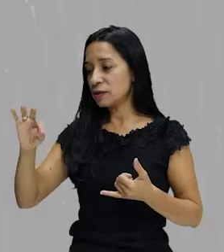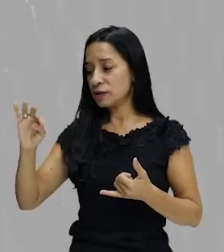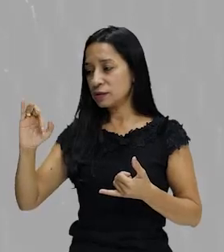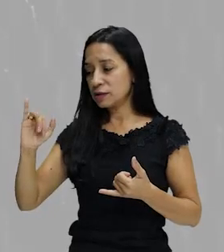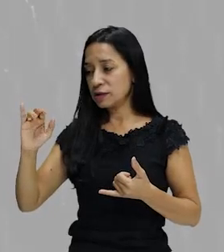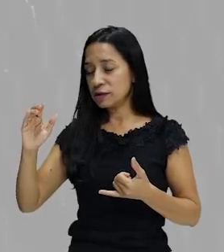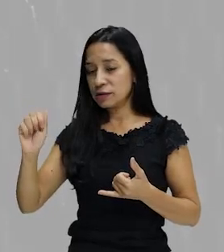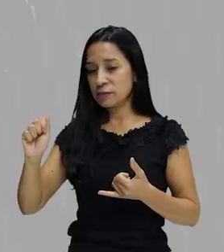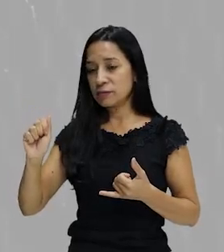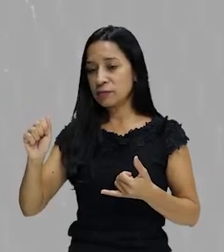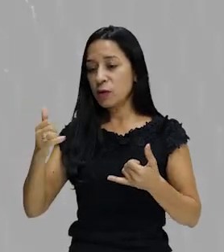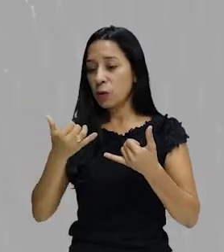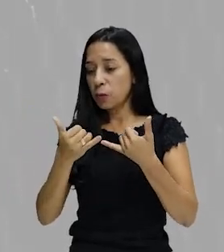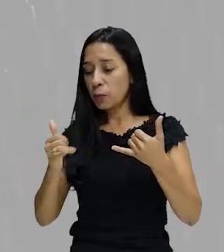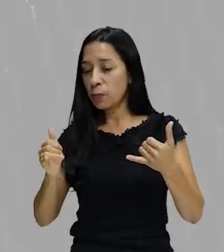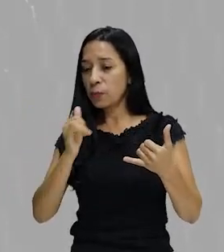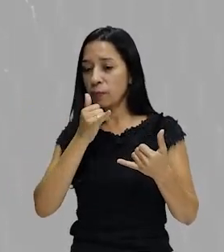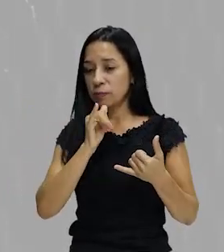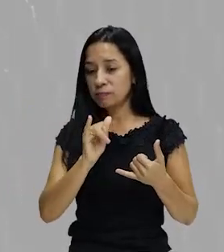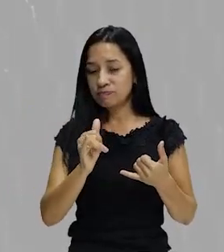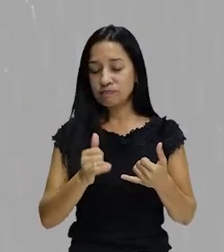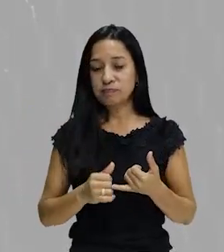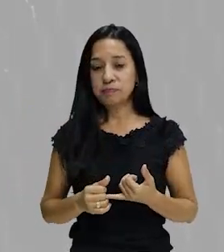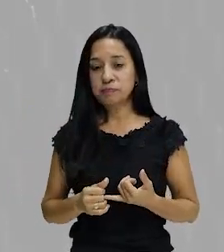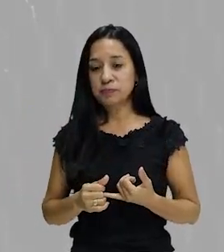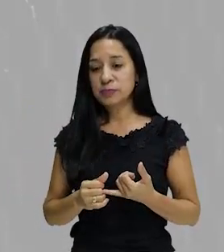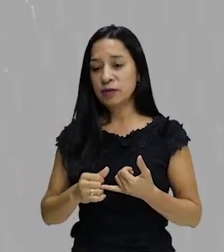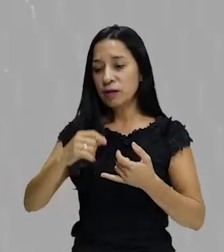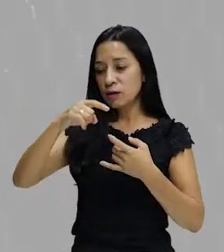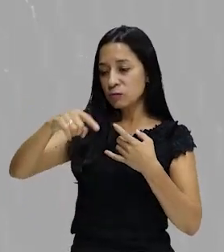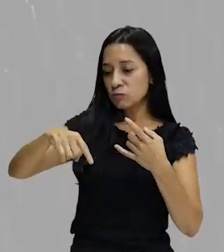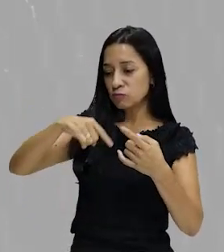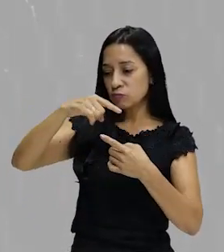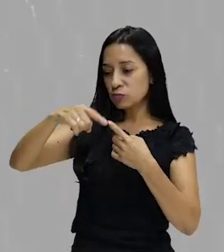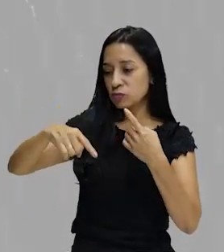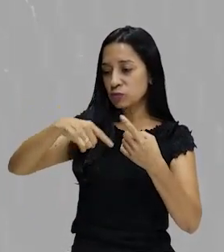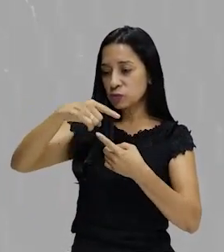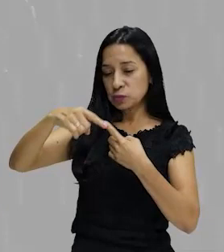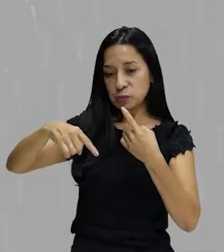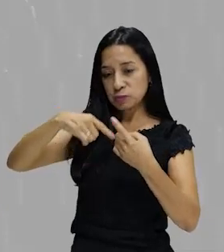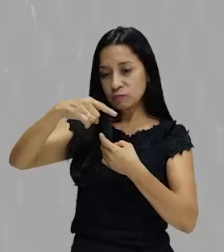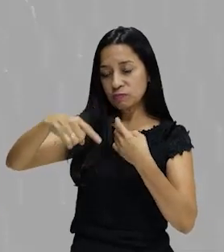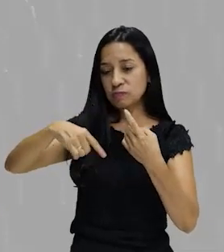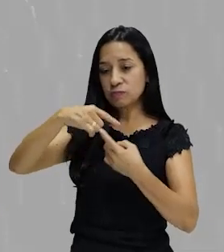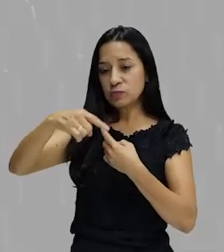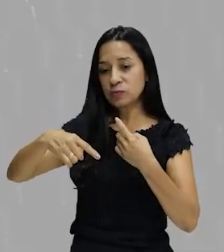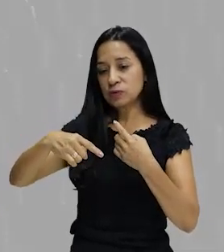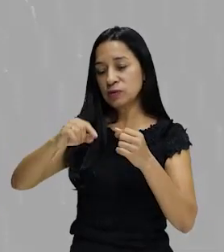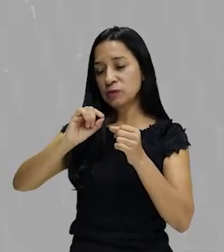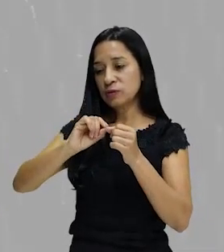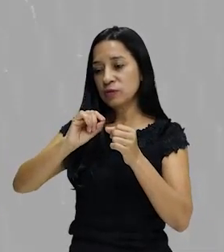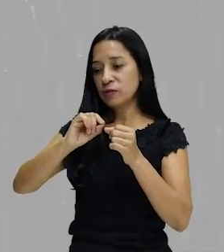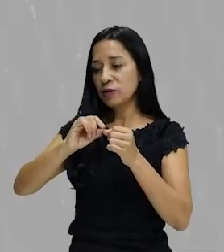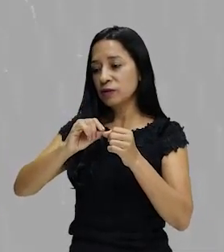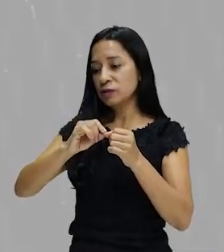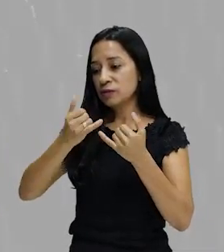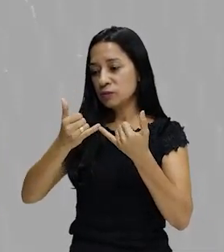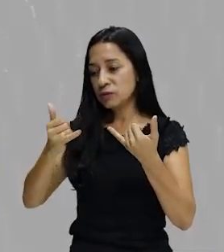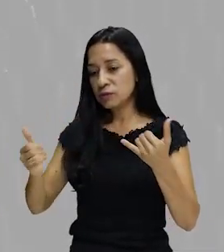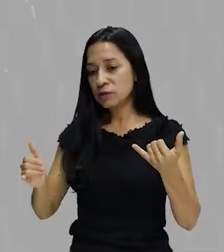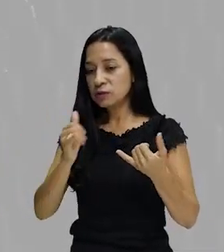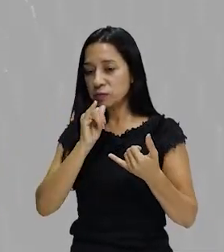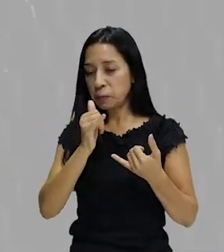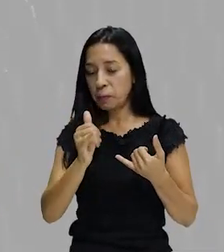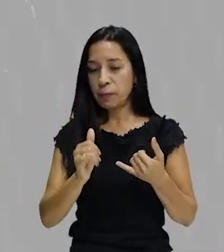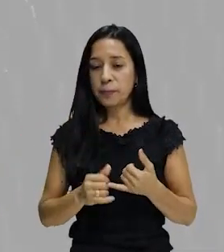com um motorzinho, ele vai girar e no momento que ele gira, ele está produzindo energia elétrica, né? Isso aí,